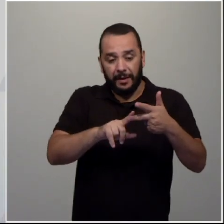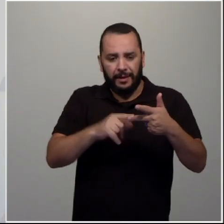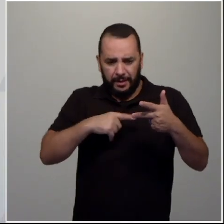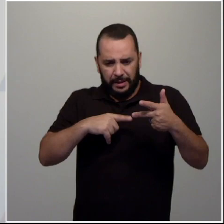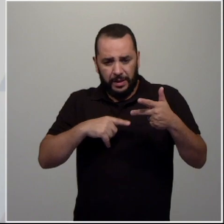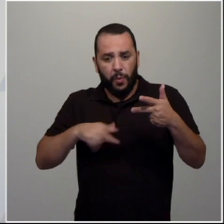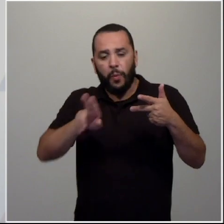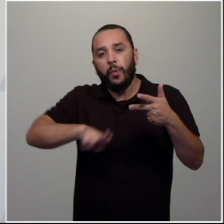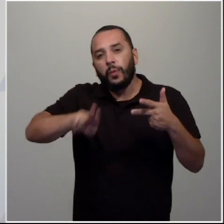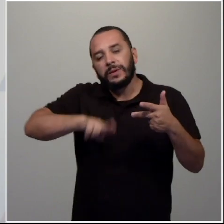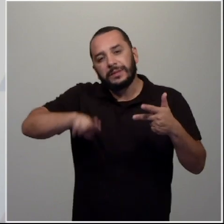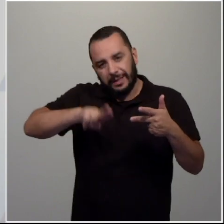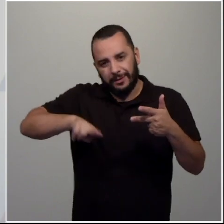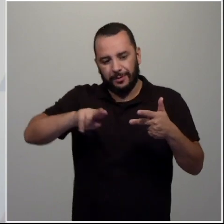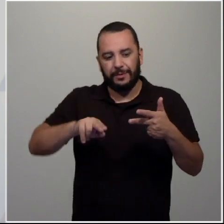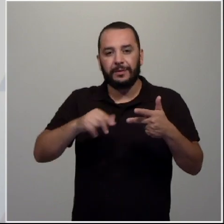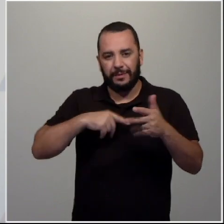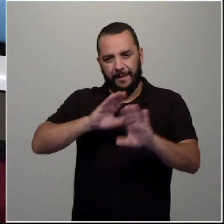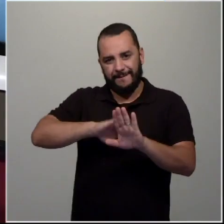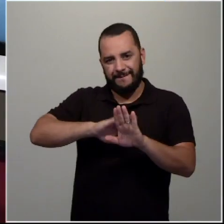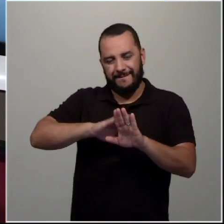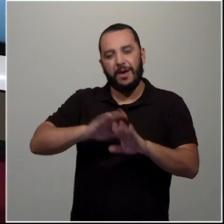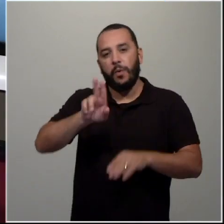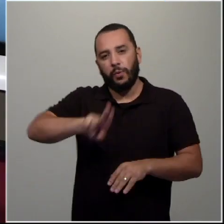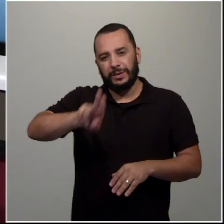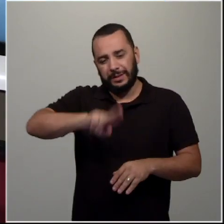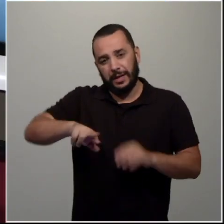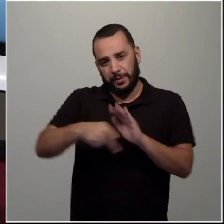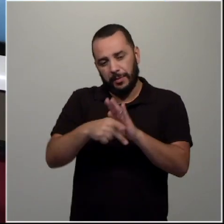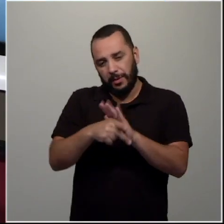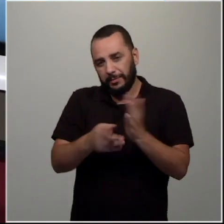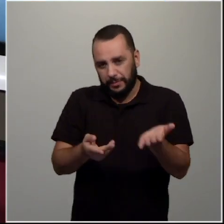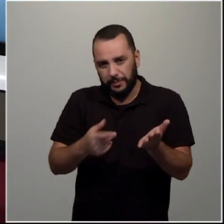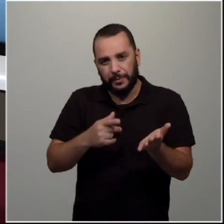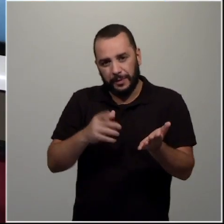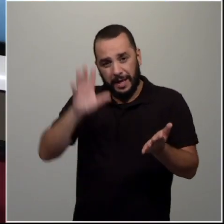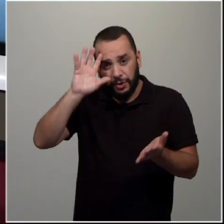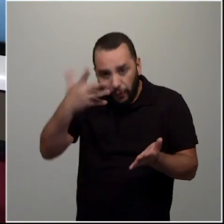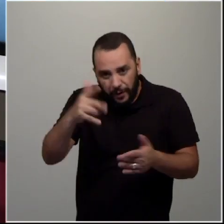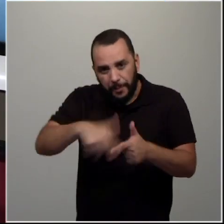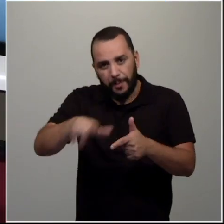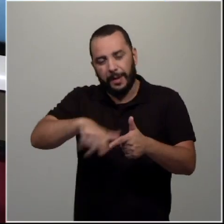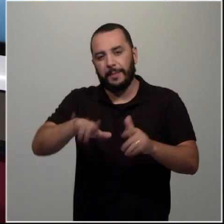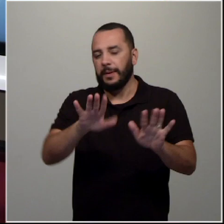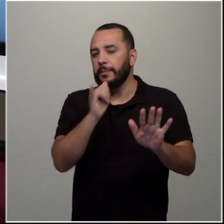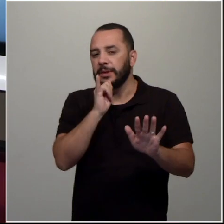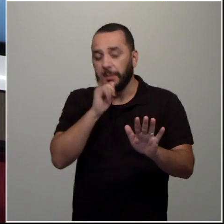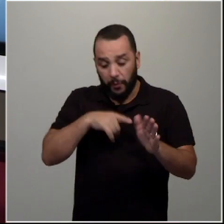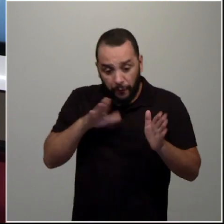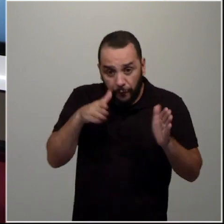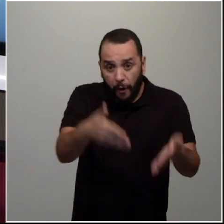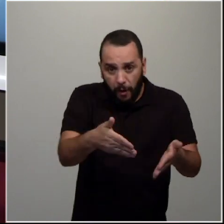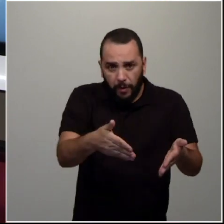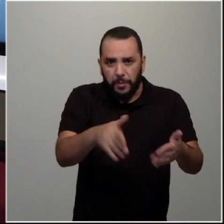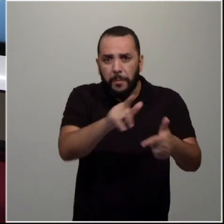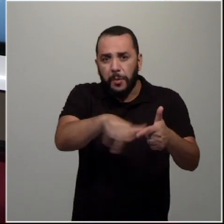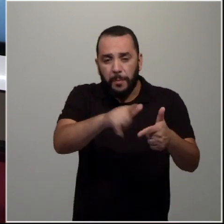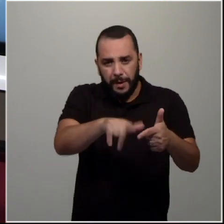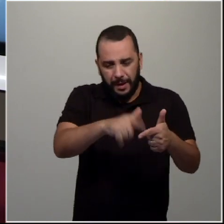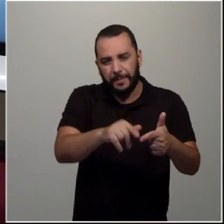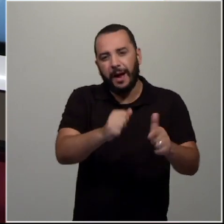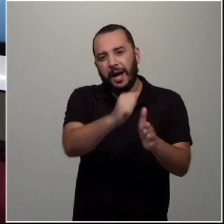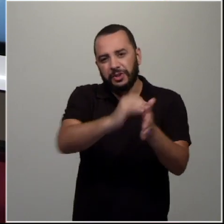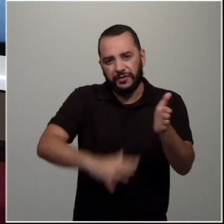modo de instrução ou seja aqui o foco está justamente no é nos problemas que você vai levar o aluno